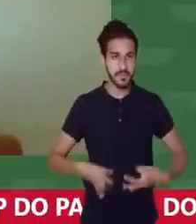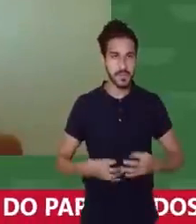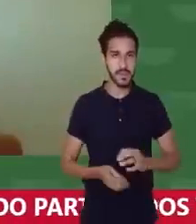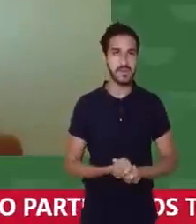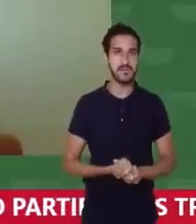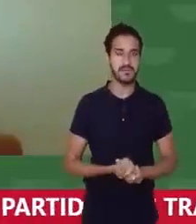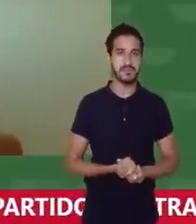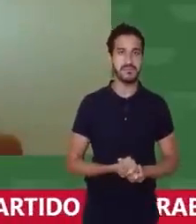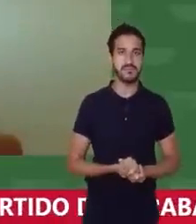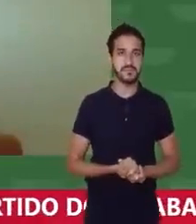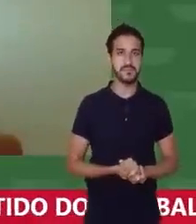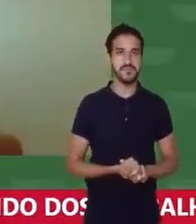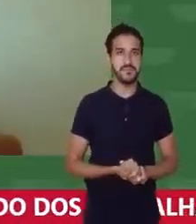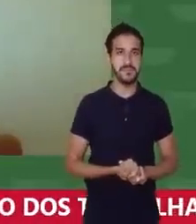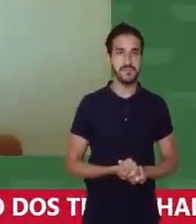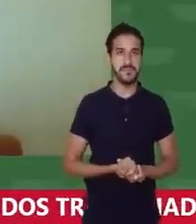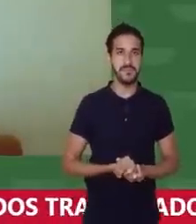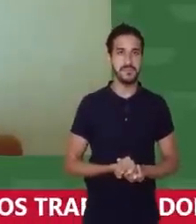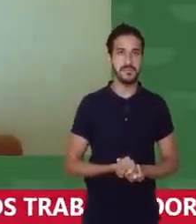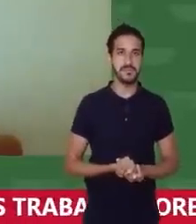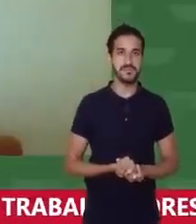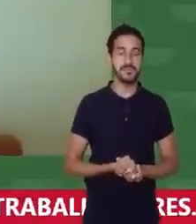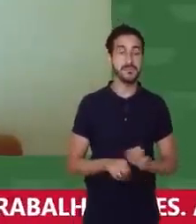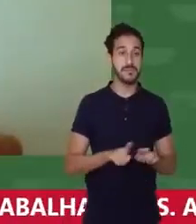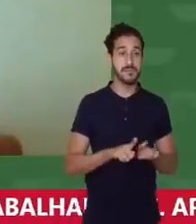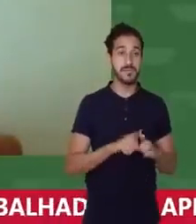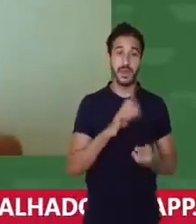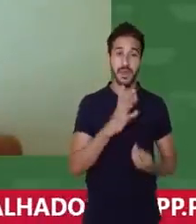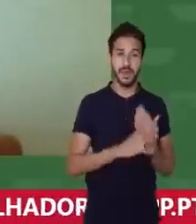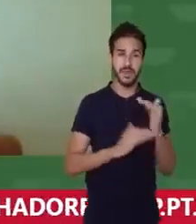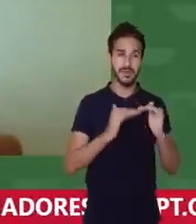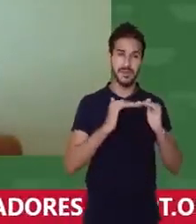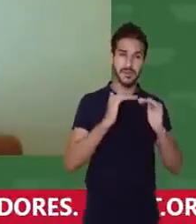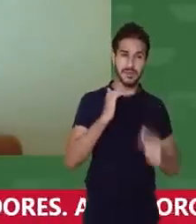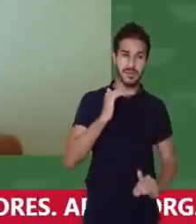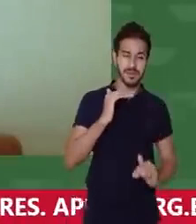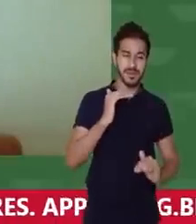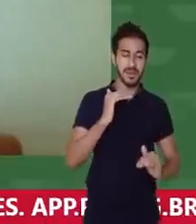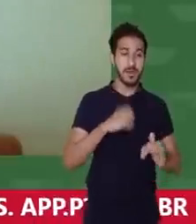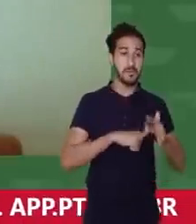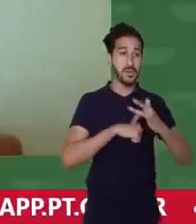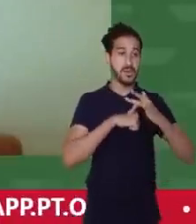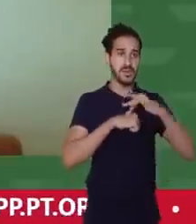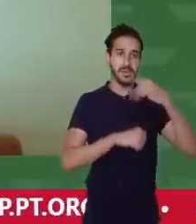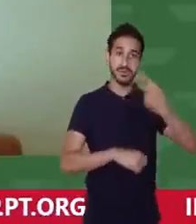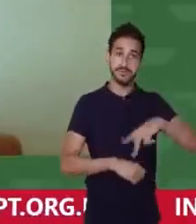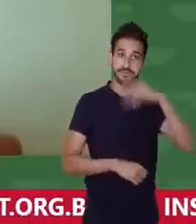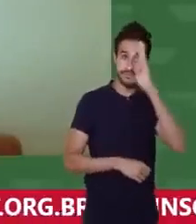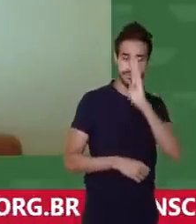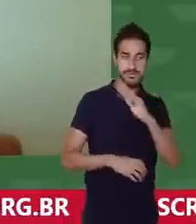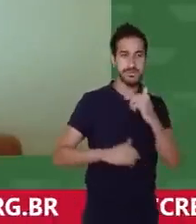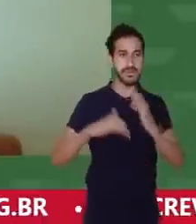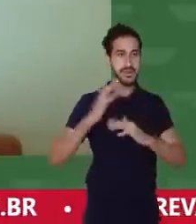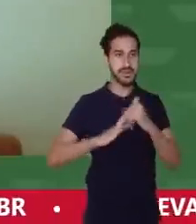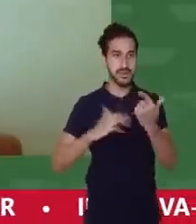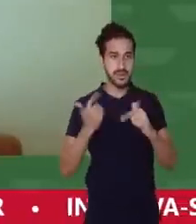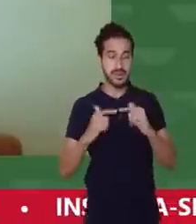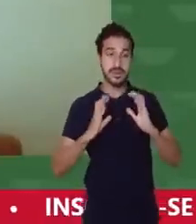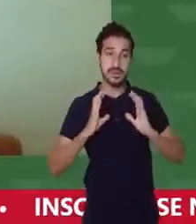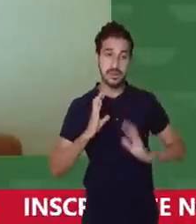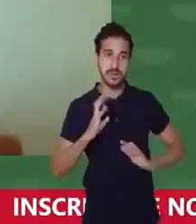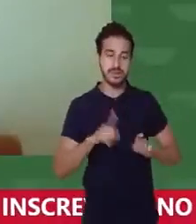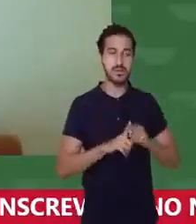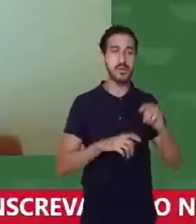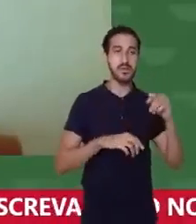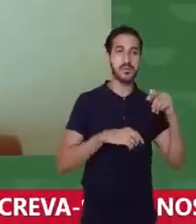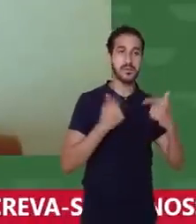decente, né? E cria uma desigualdade absurda no Brasil entre trabalhador civil